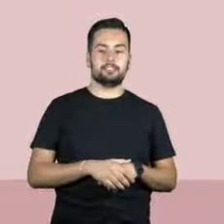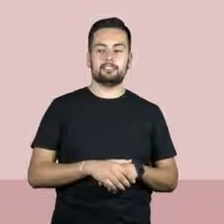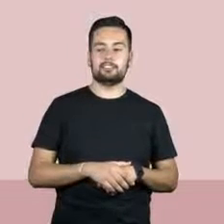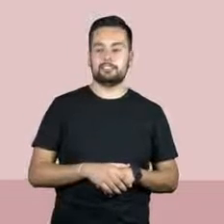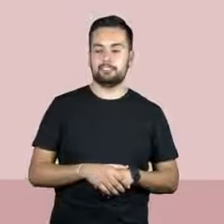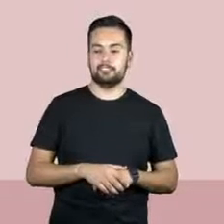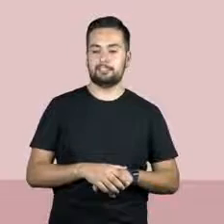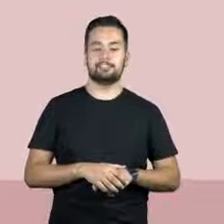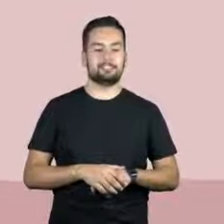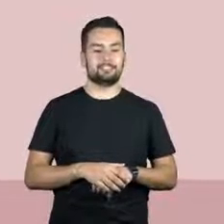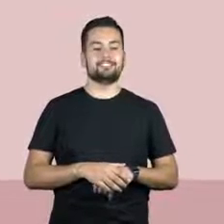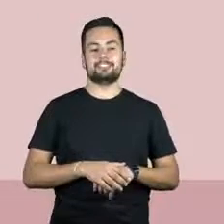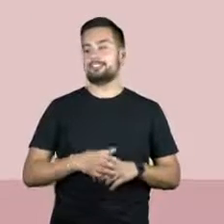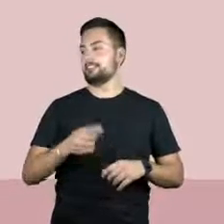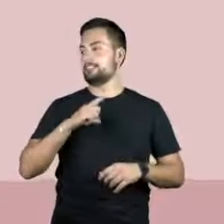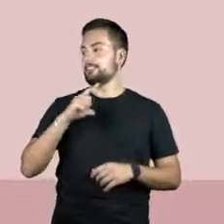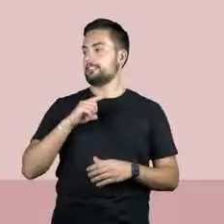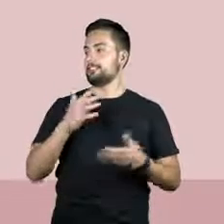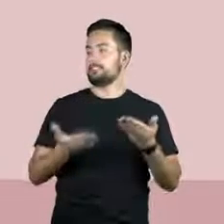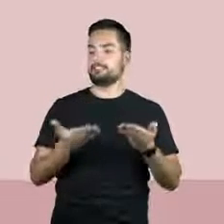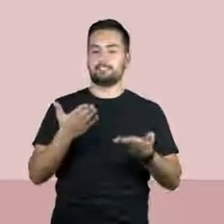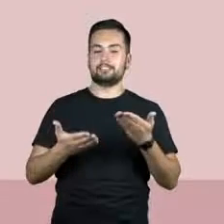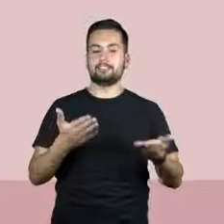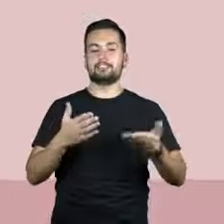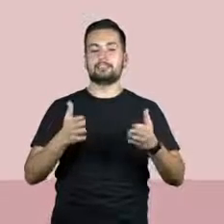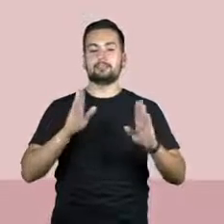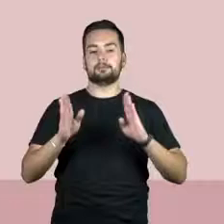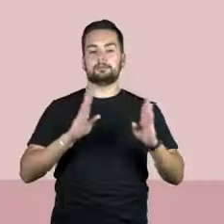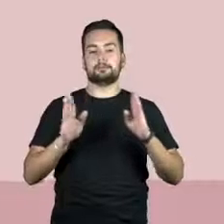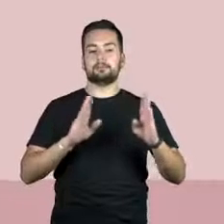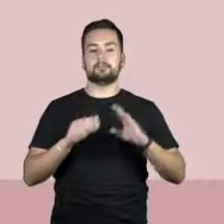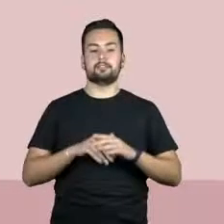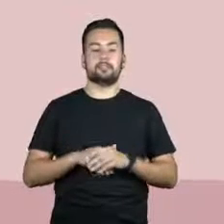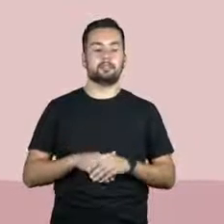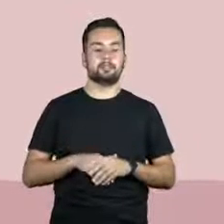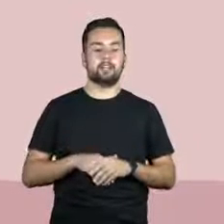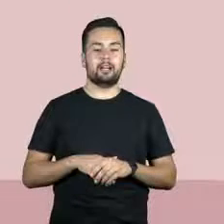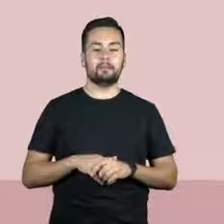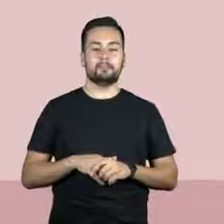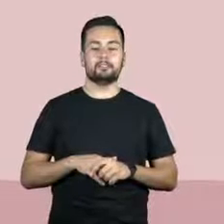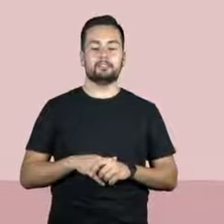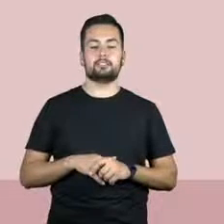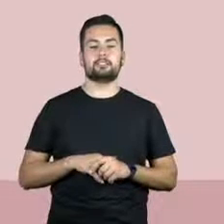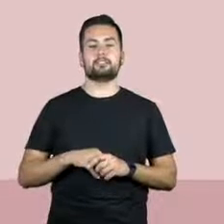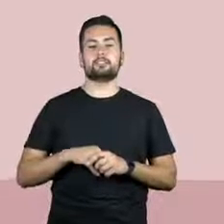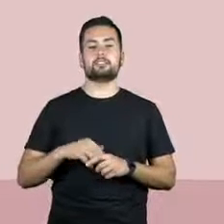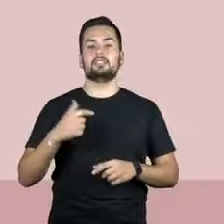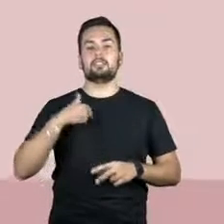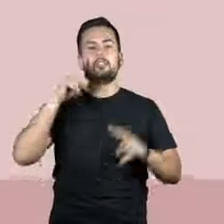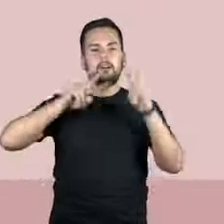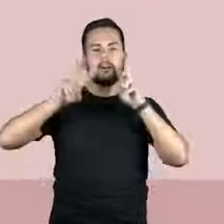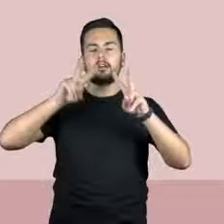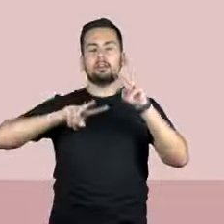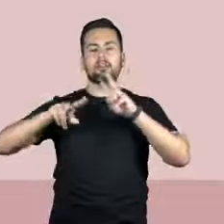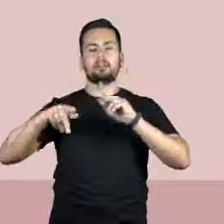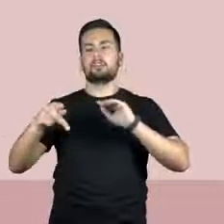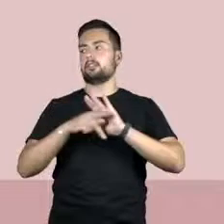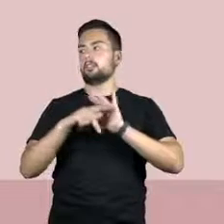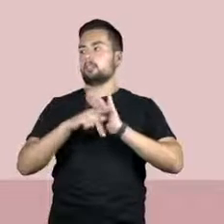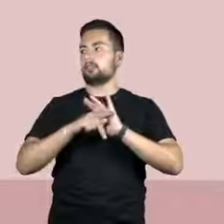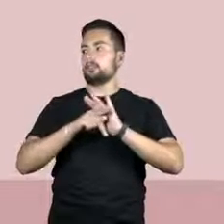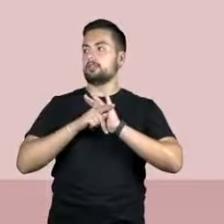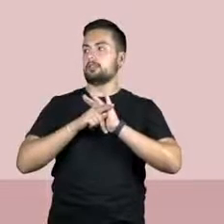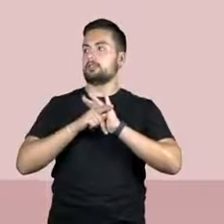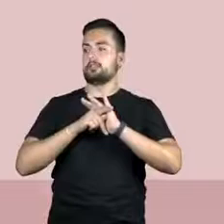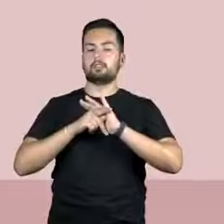vou querer fazer um equilíbrio de momentos. Tá? Desse equilíbrio de momentos, eu vou analisar momentos que tendem a instabilizar o maciço e momentos que